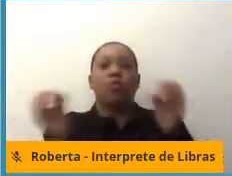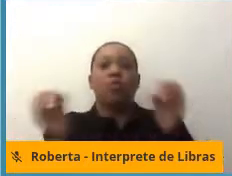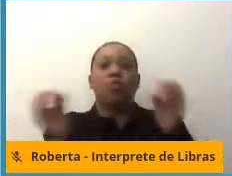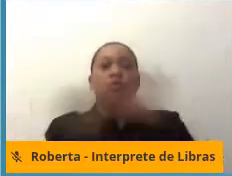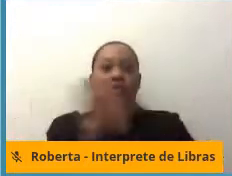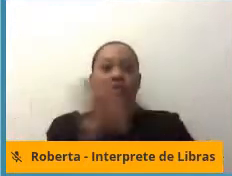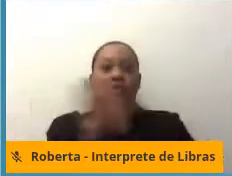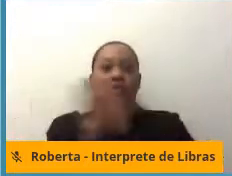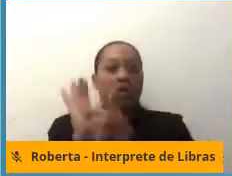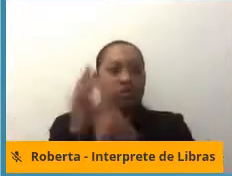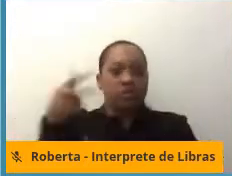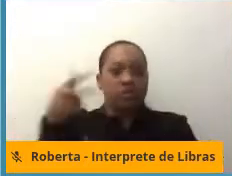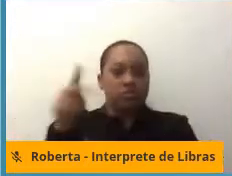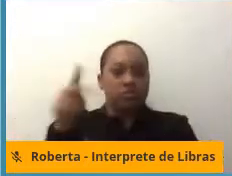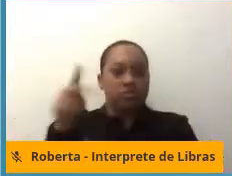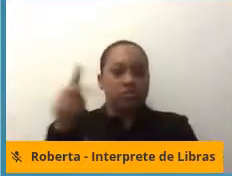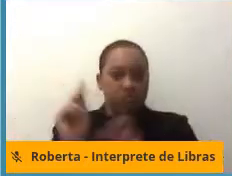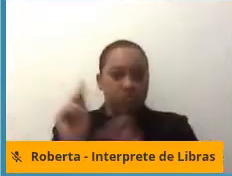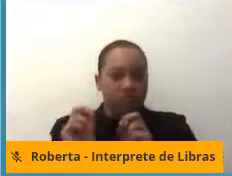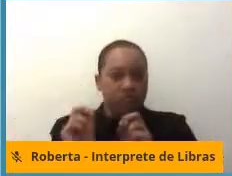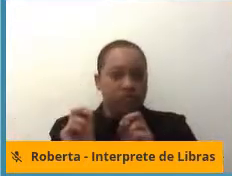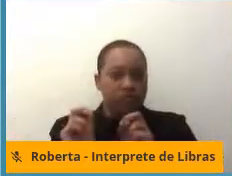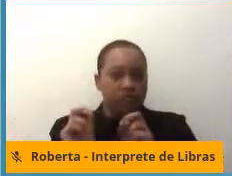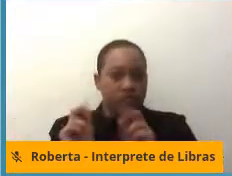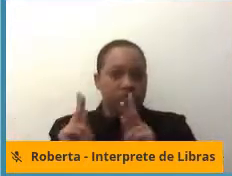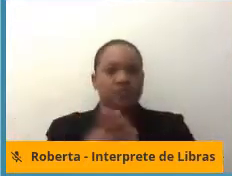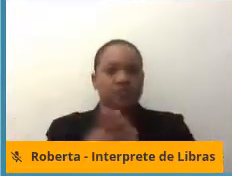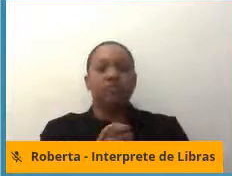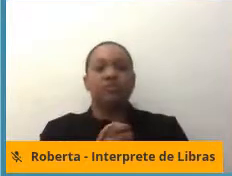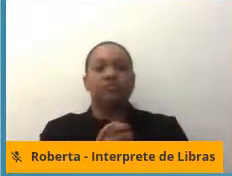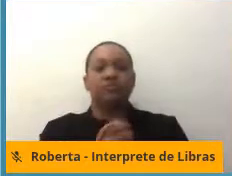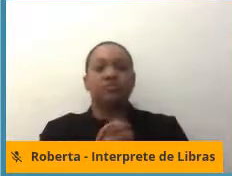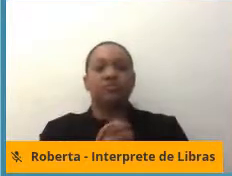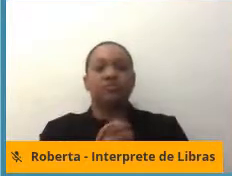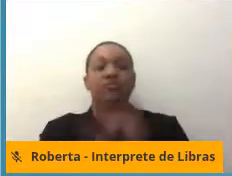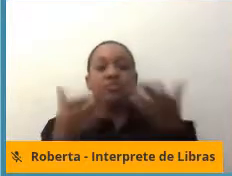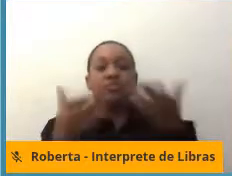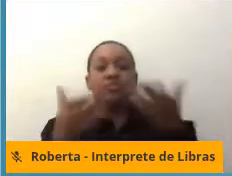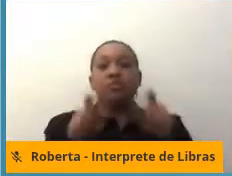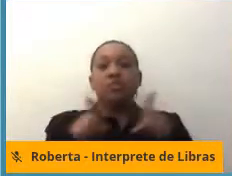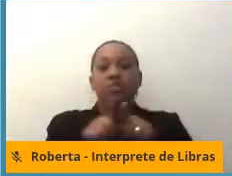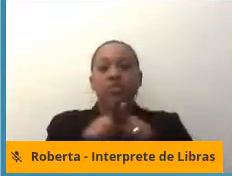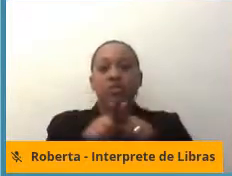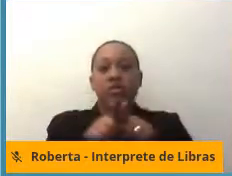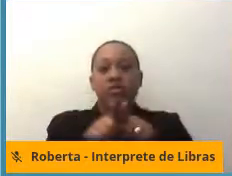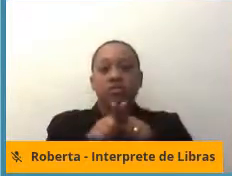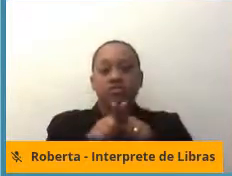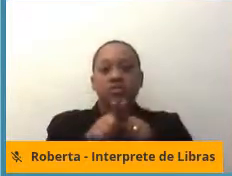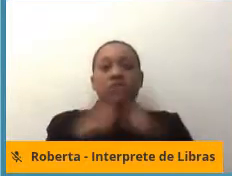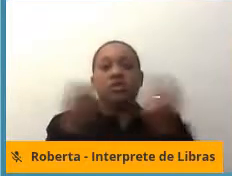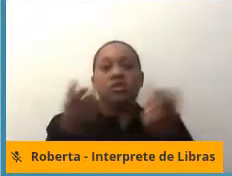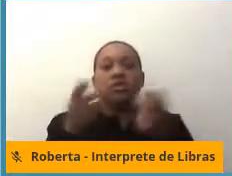A gente também pode colocar o professor Fernando. Você quer entrar para já ir respondendo algumas perguntas?